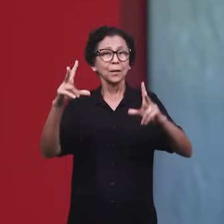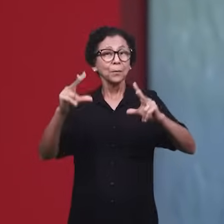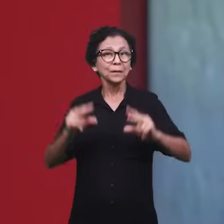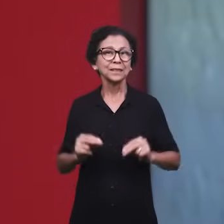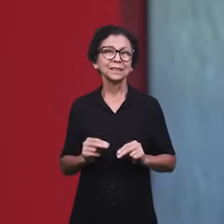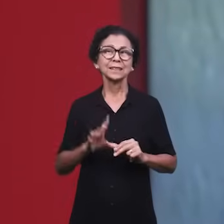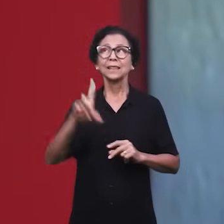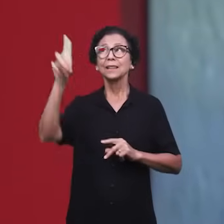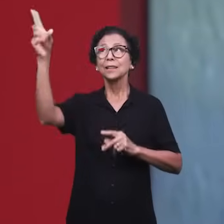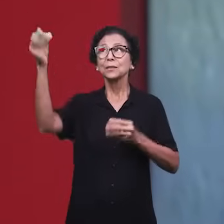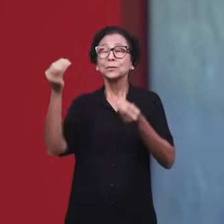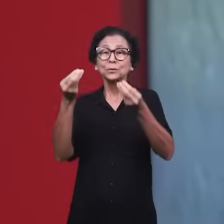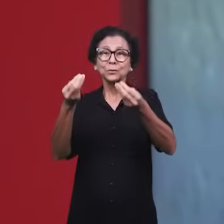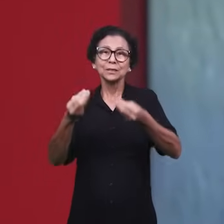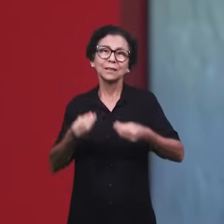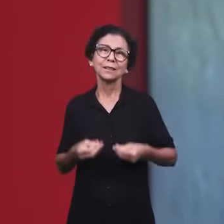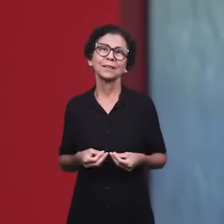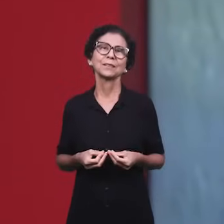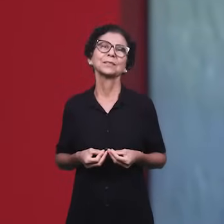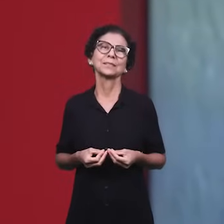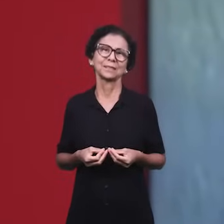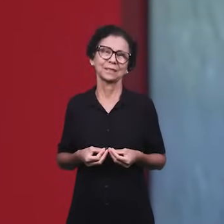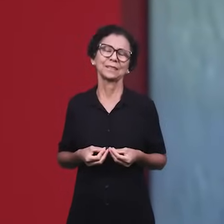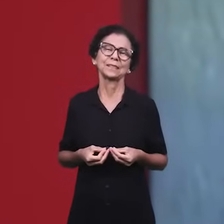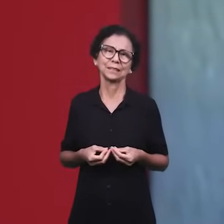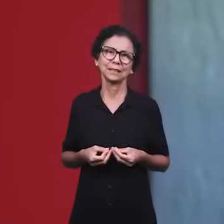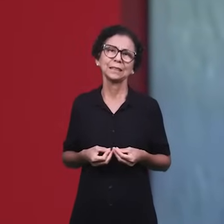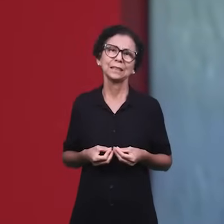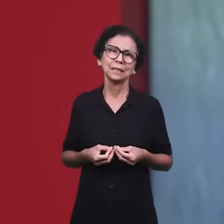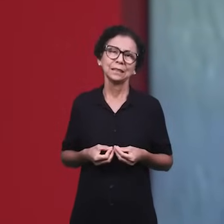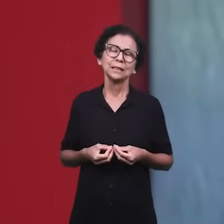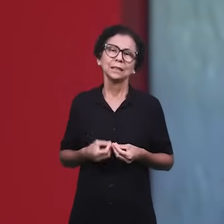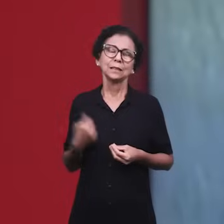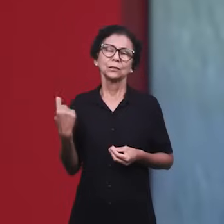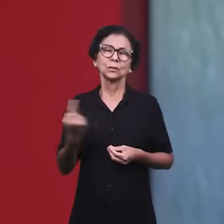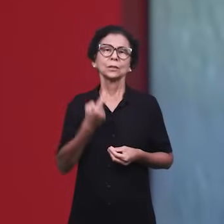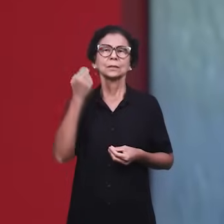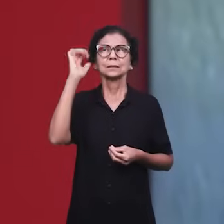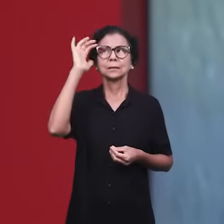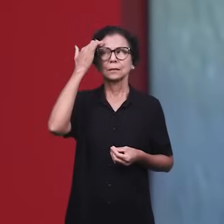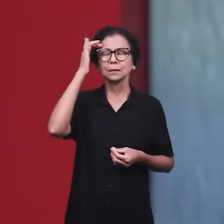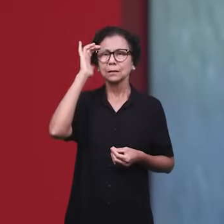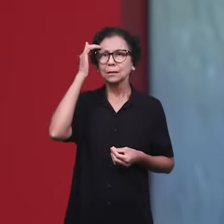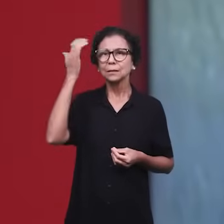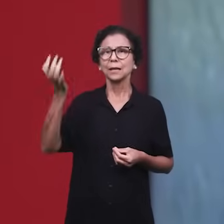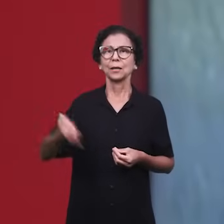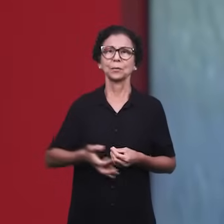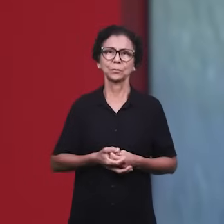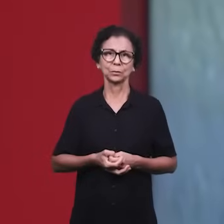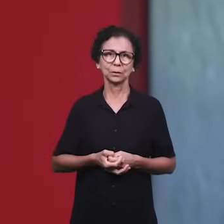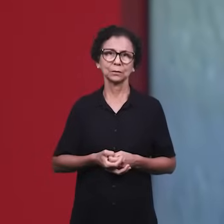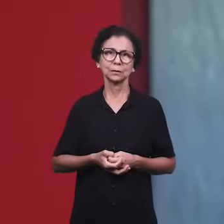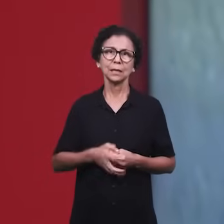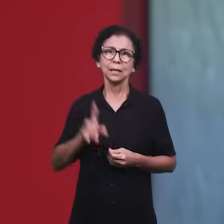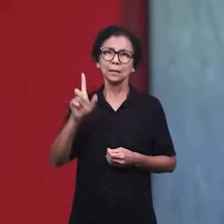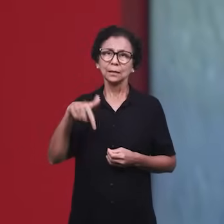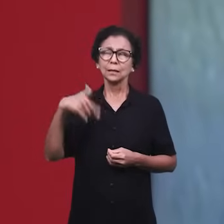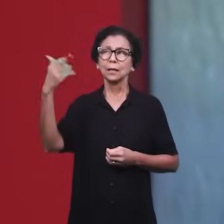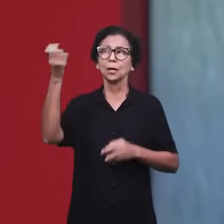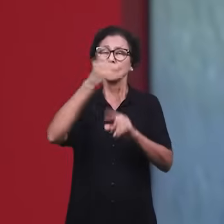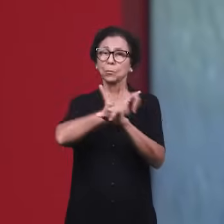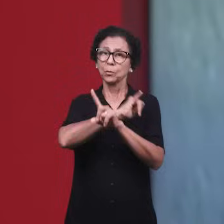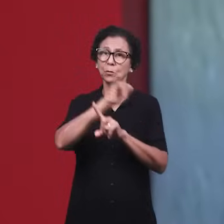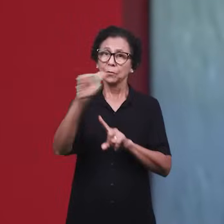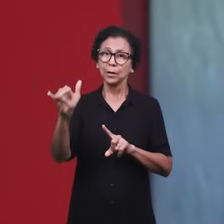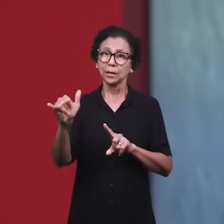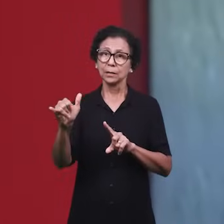herança da parte de Deus assim como quando nós entendemos e temos uma mentalidade uma consciência Profética dentro daquilo